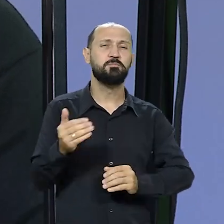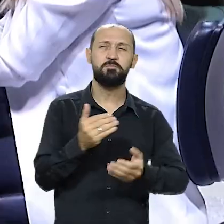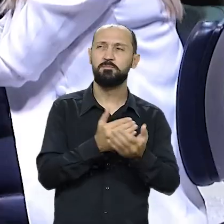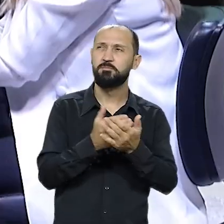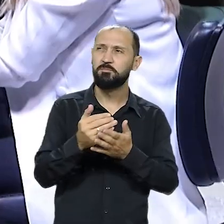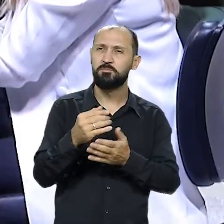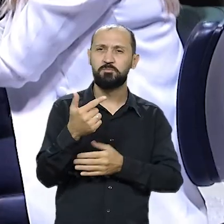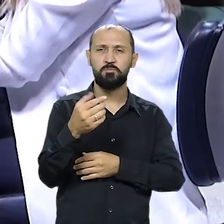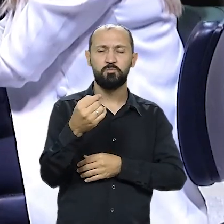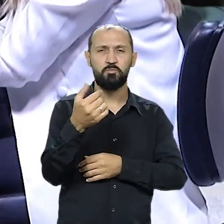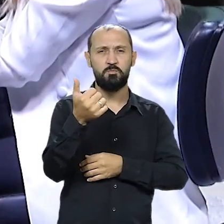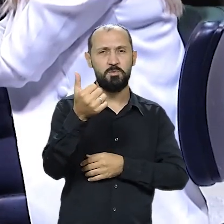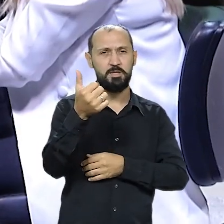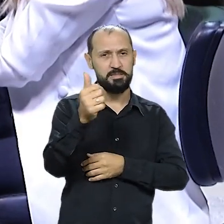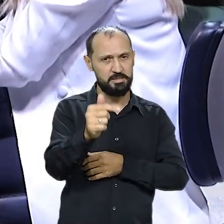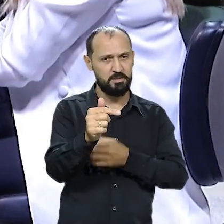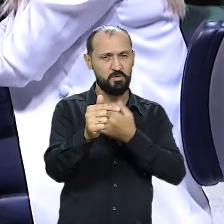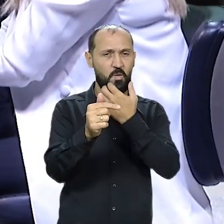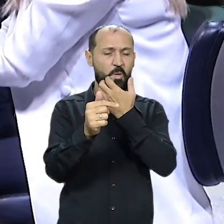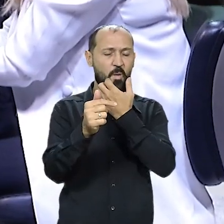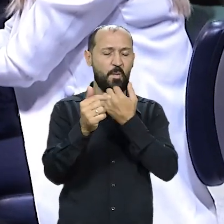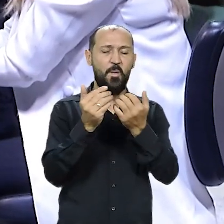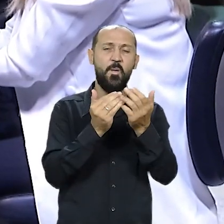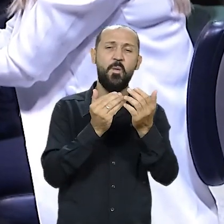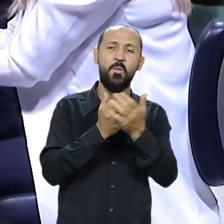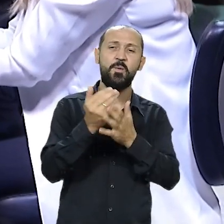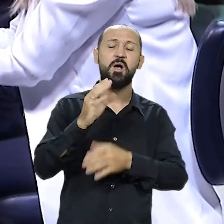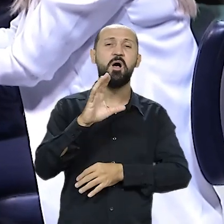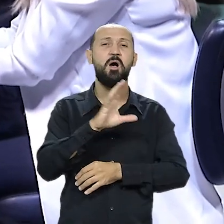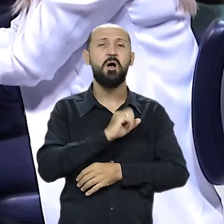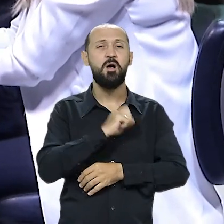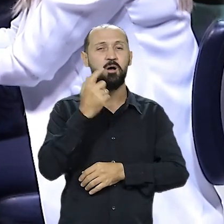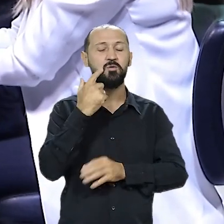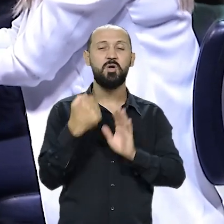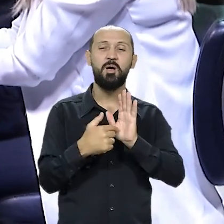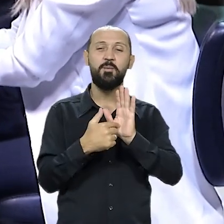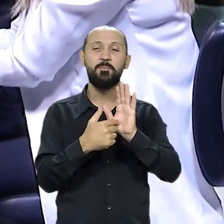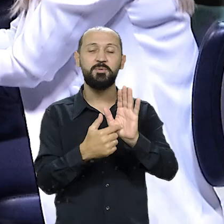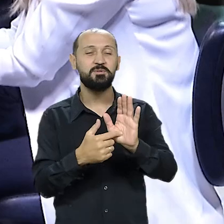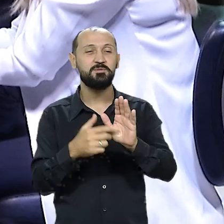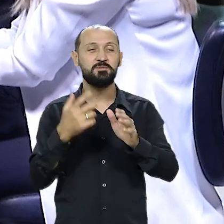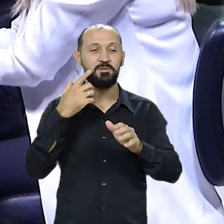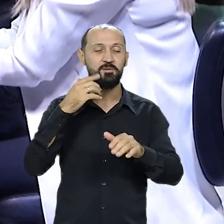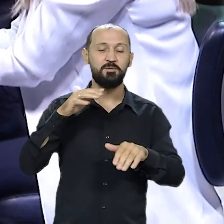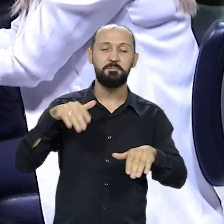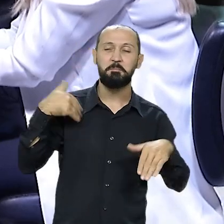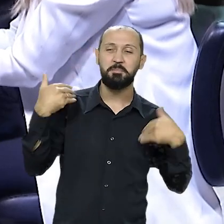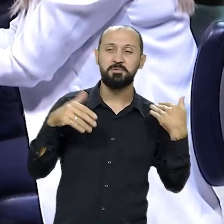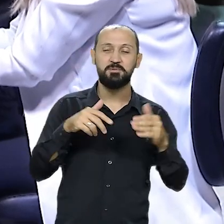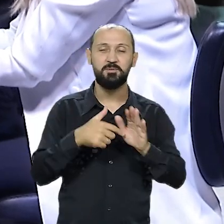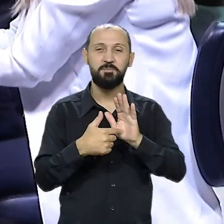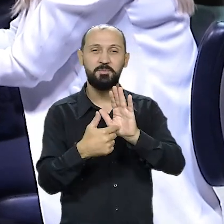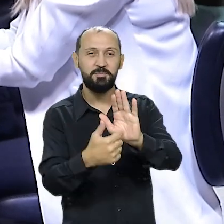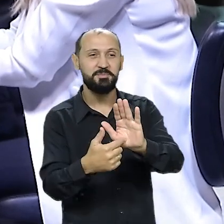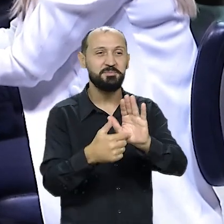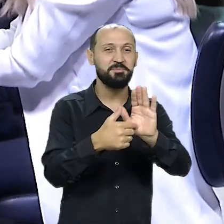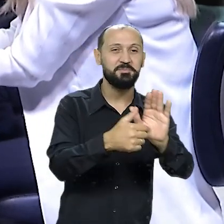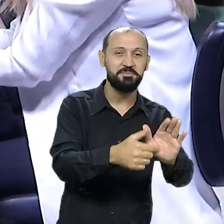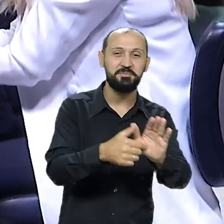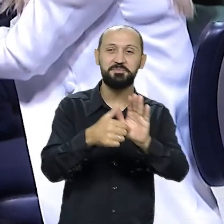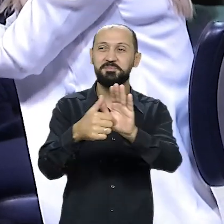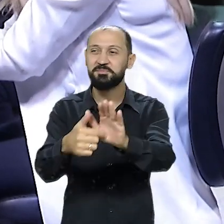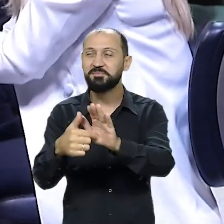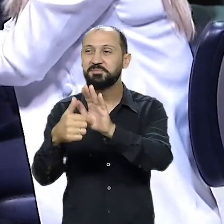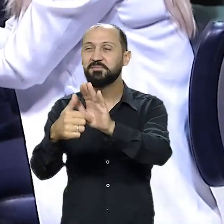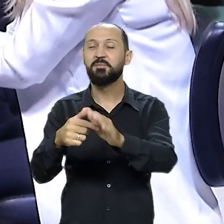E aí eu comecei nesse 2017 aí, e aí já comecei a gostar de uma exposiçãozinha. Já começamos a ir para uma pista, começamos É isso que eu ia